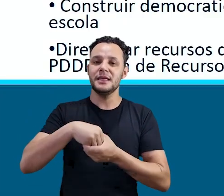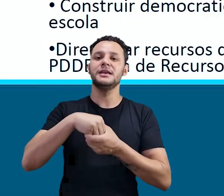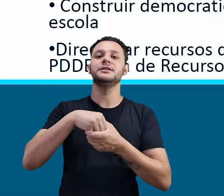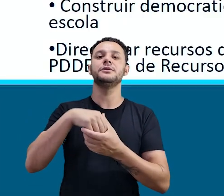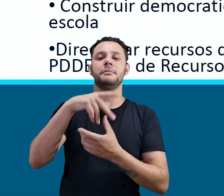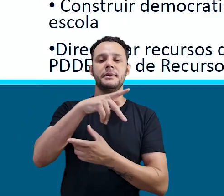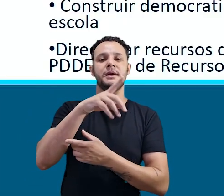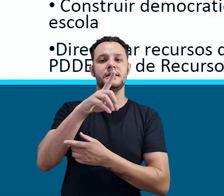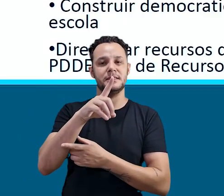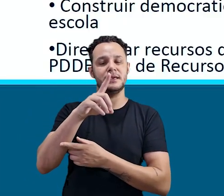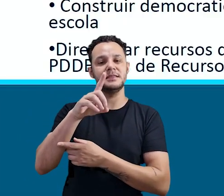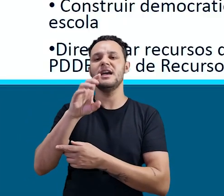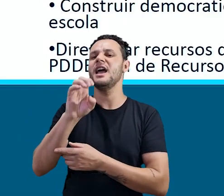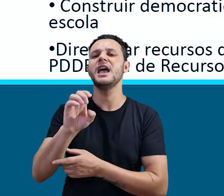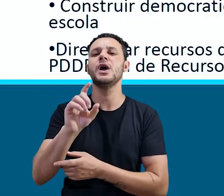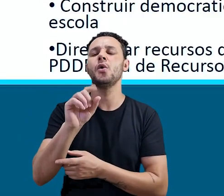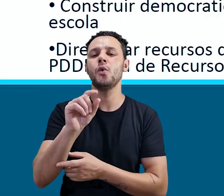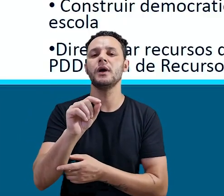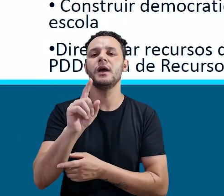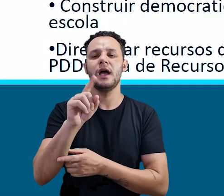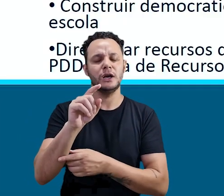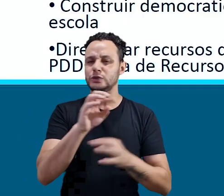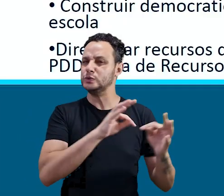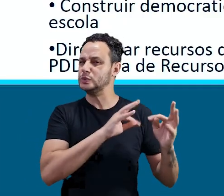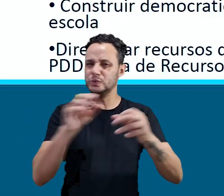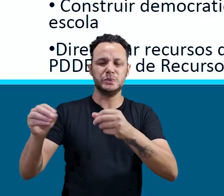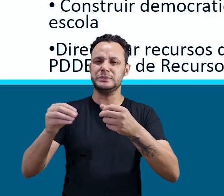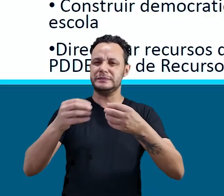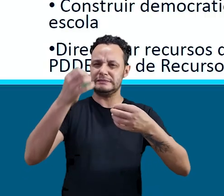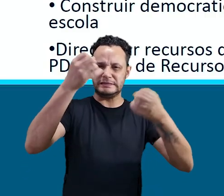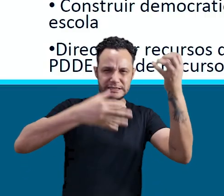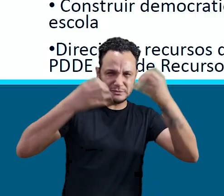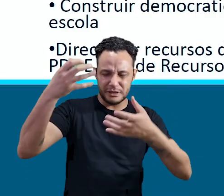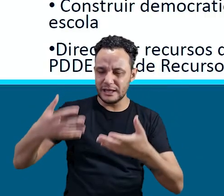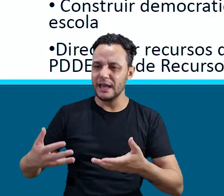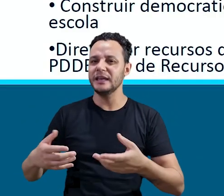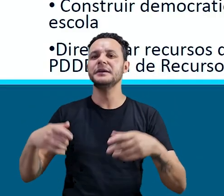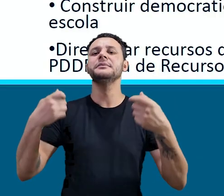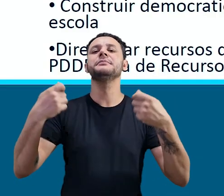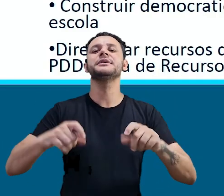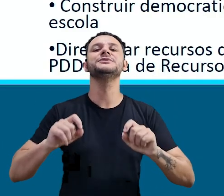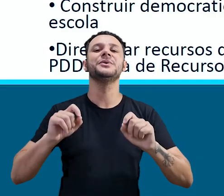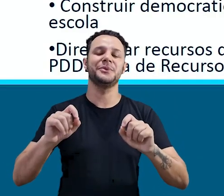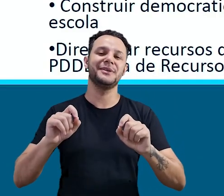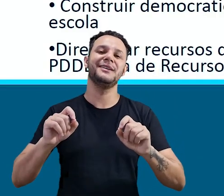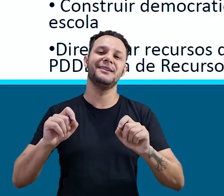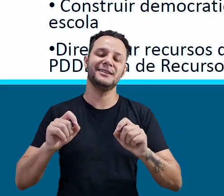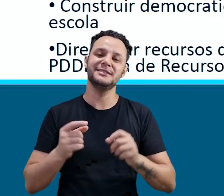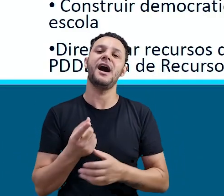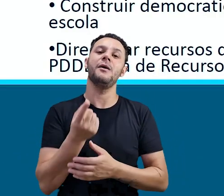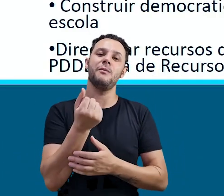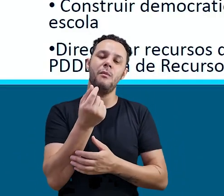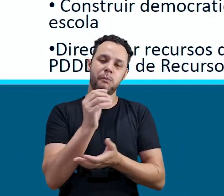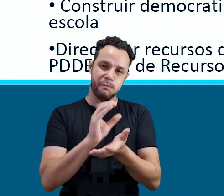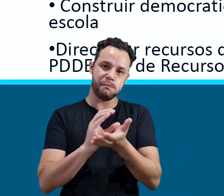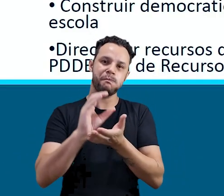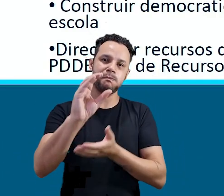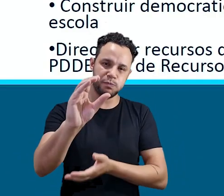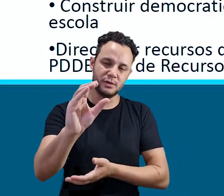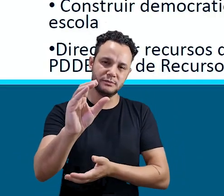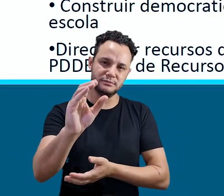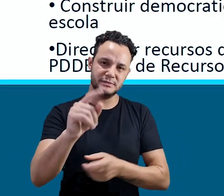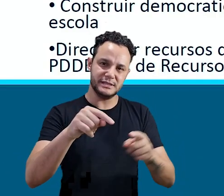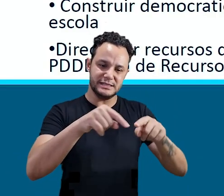do AE, no PDDE, porque a gente precisa disso tudo que eu estou dizendo, é claro que precisa de financiamento, né? Uma sala